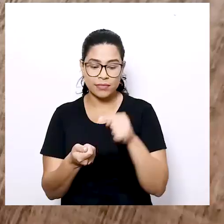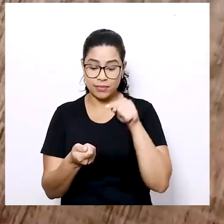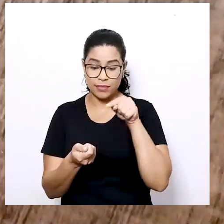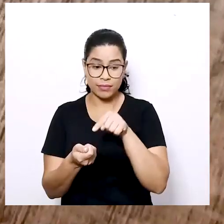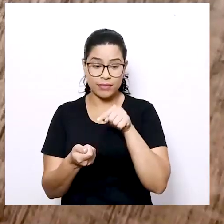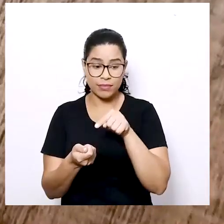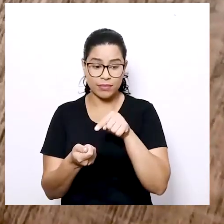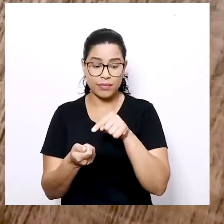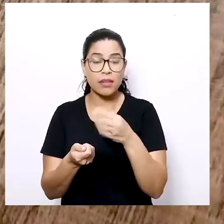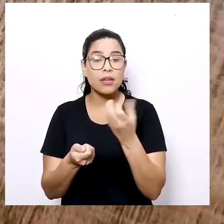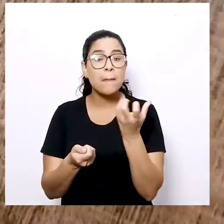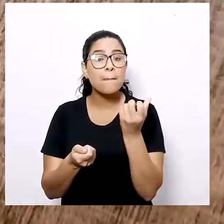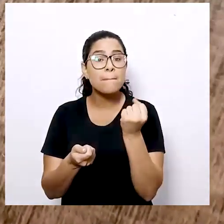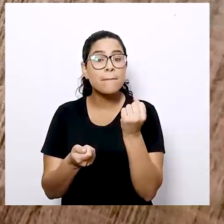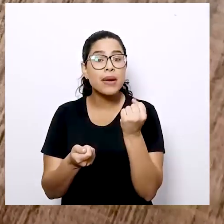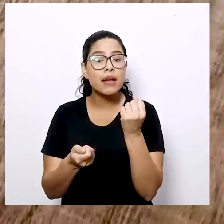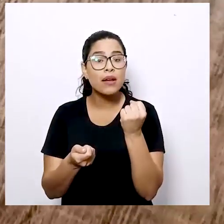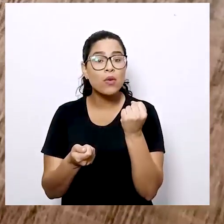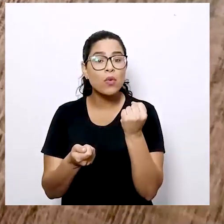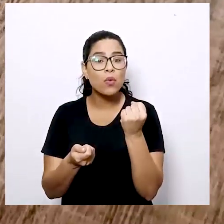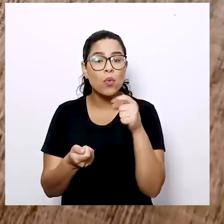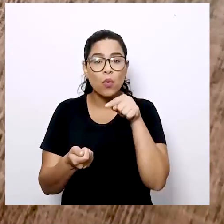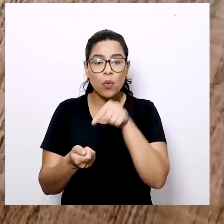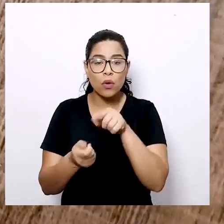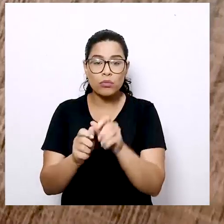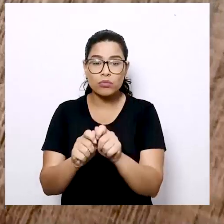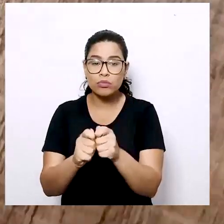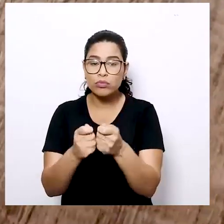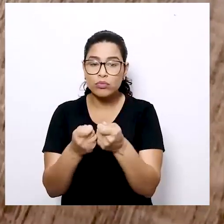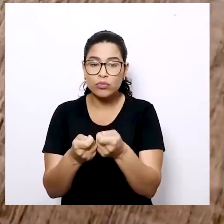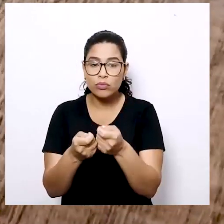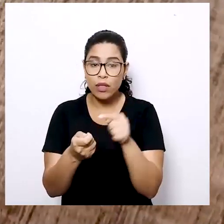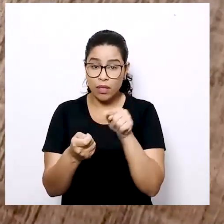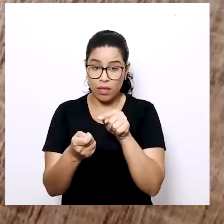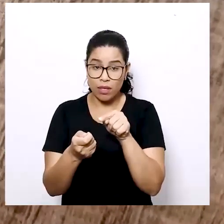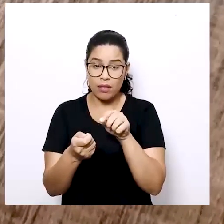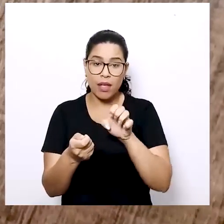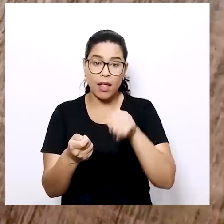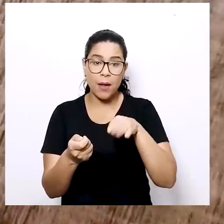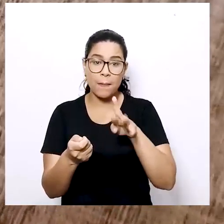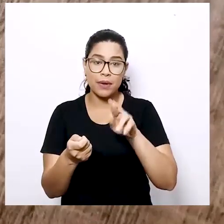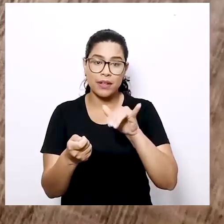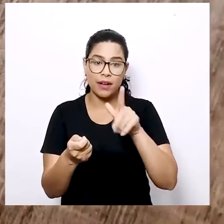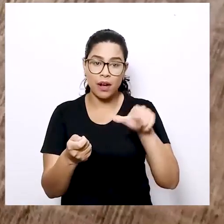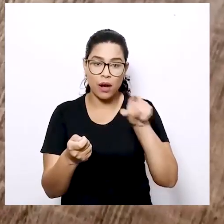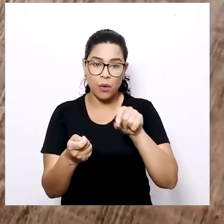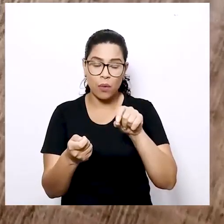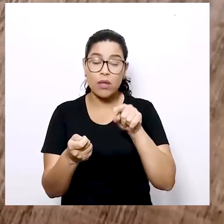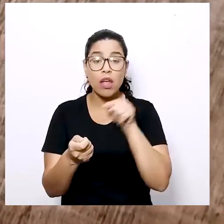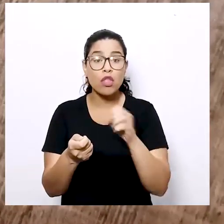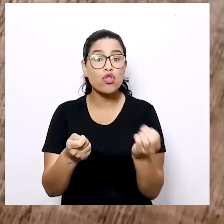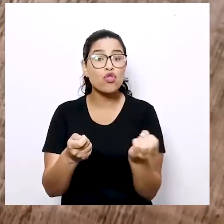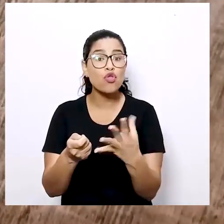descasca. Esse pedacinho branco aqui em cima, esse é o embrião. É daí que uma nova plantinha